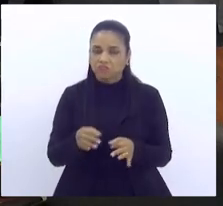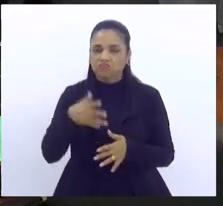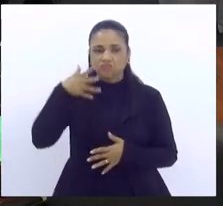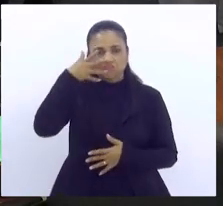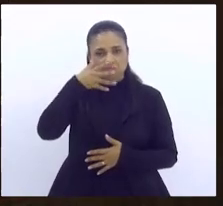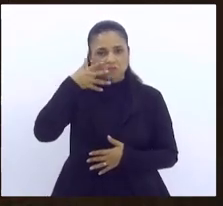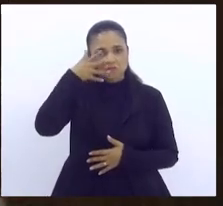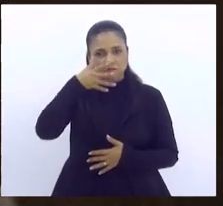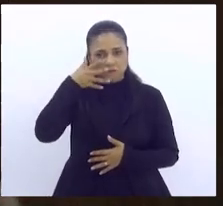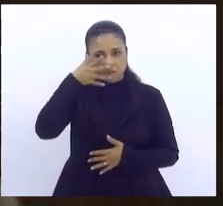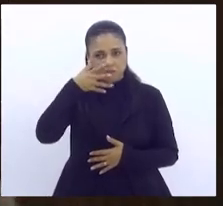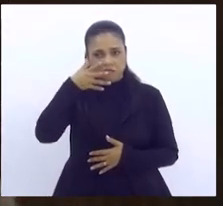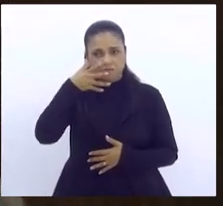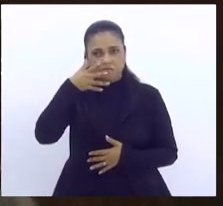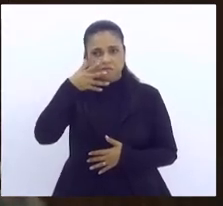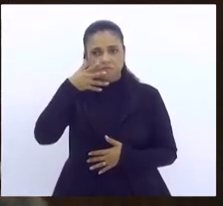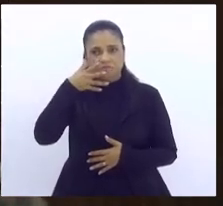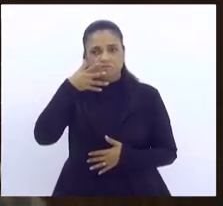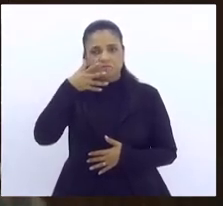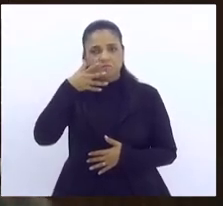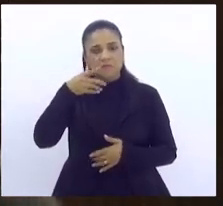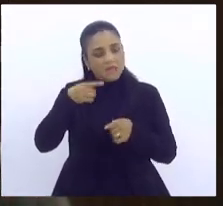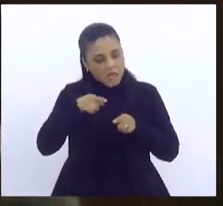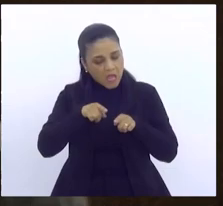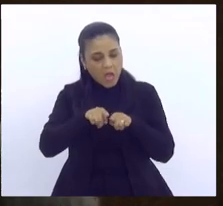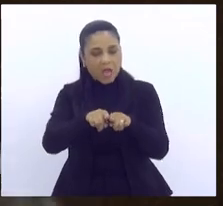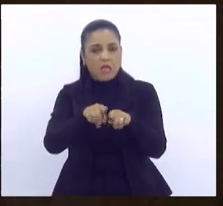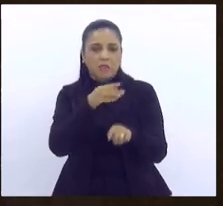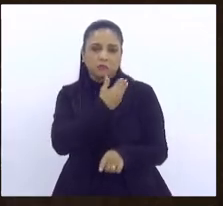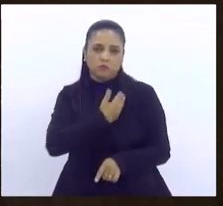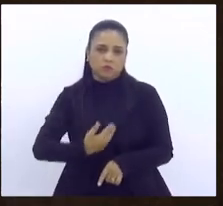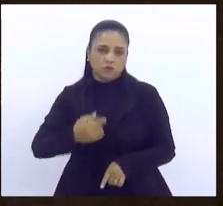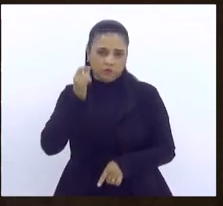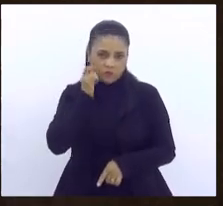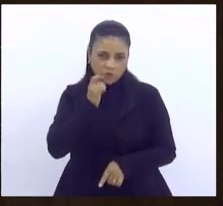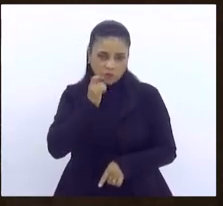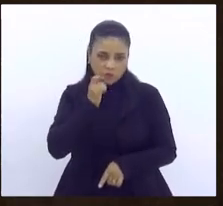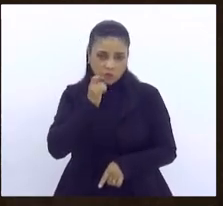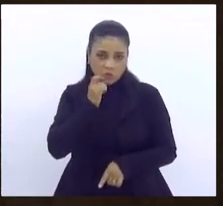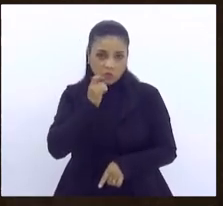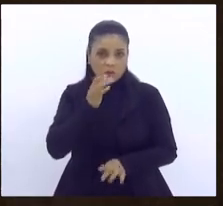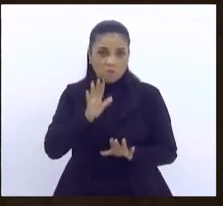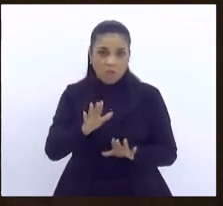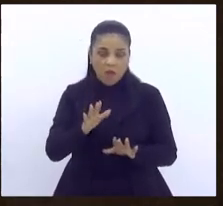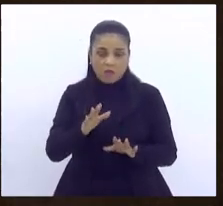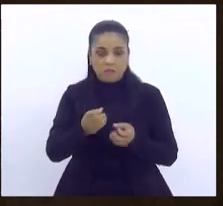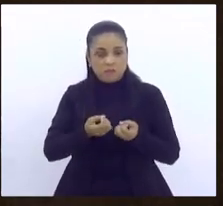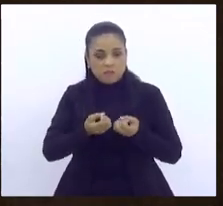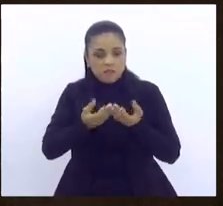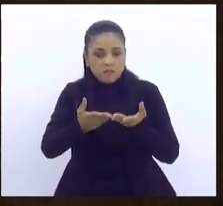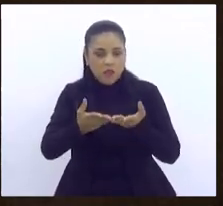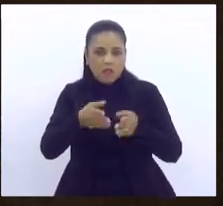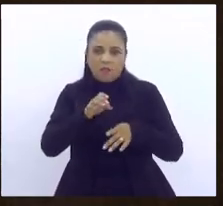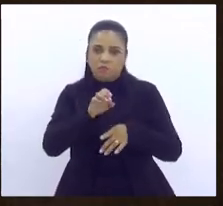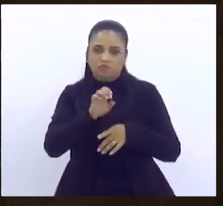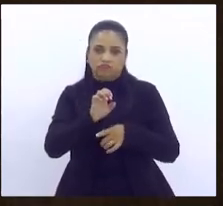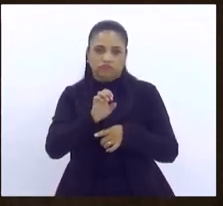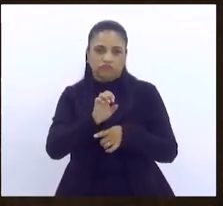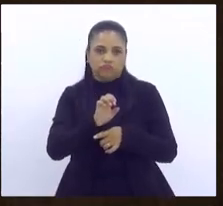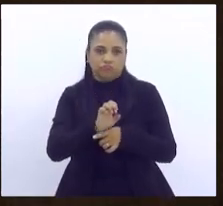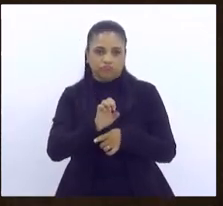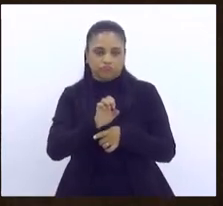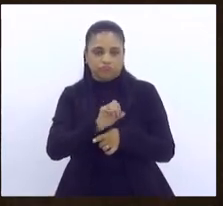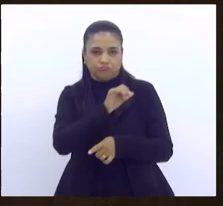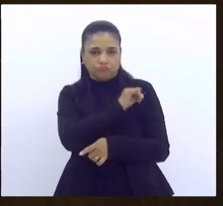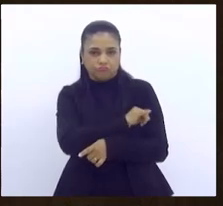fala. É aliado do governador, mas não é aliado de ter um Rio entregue à bandidagem. Nós estamos